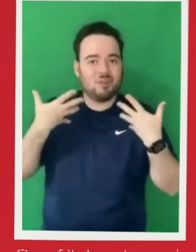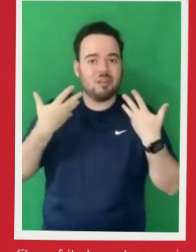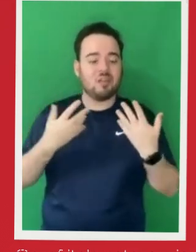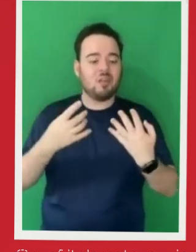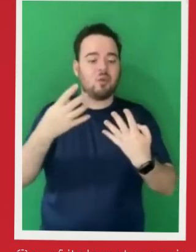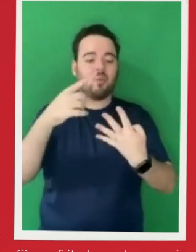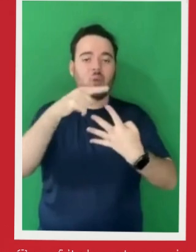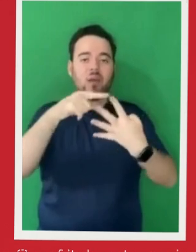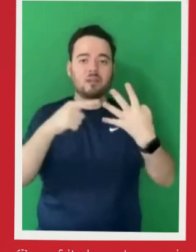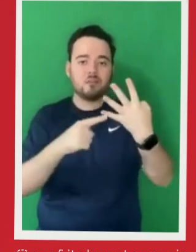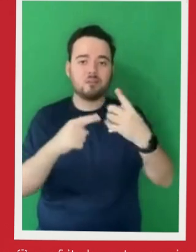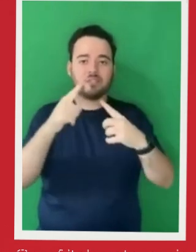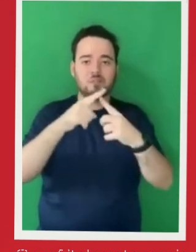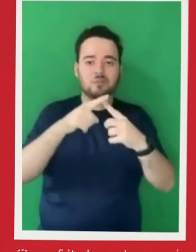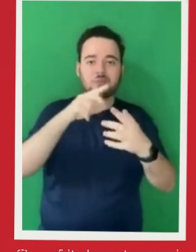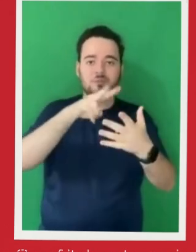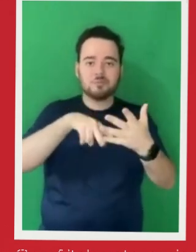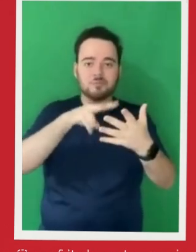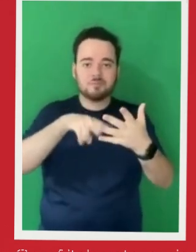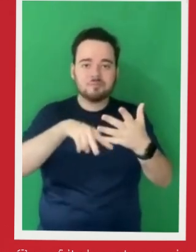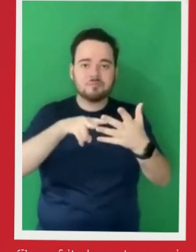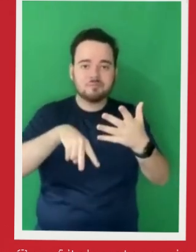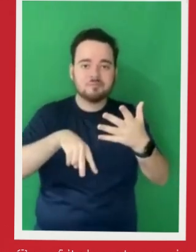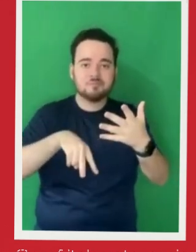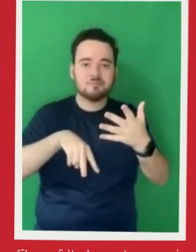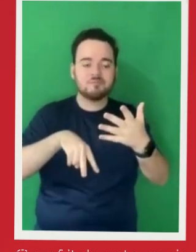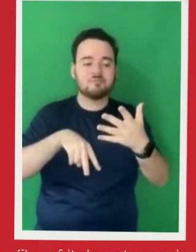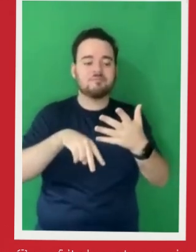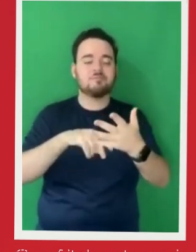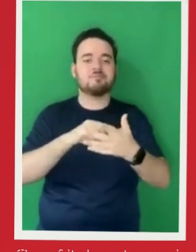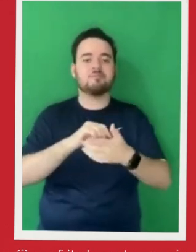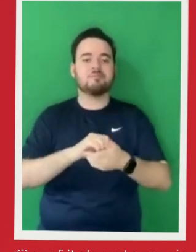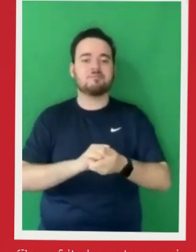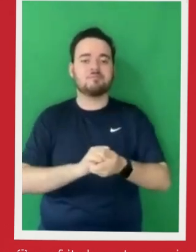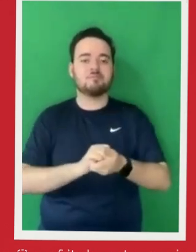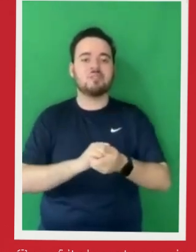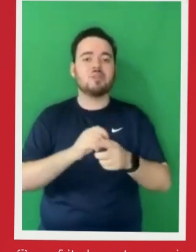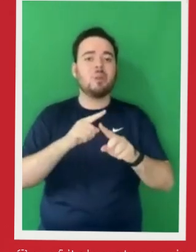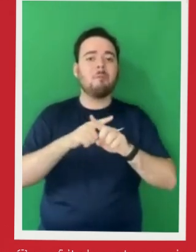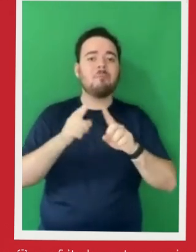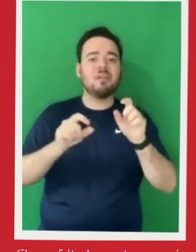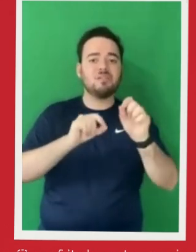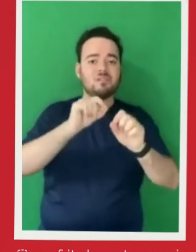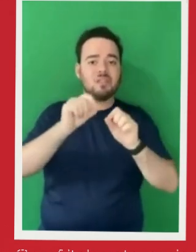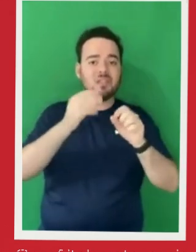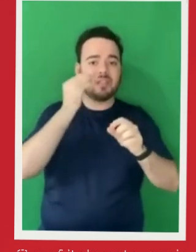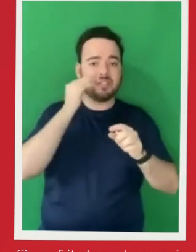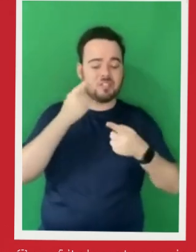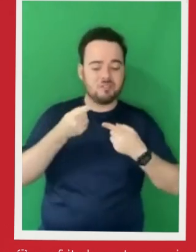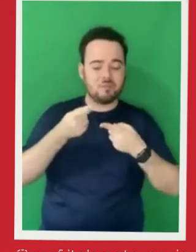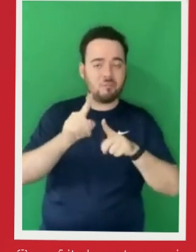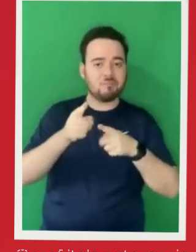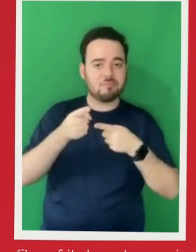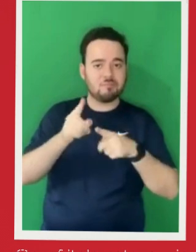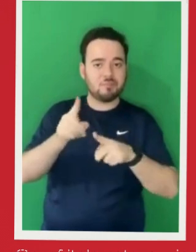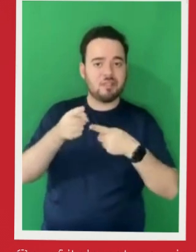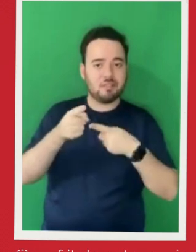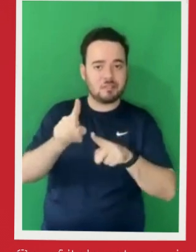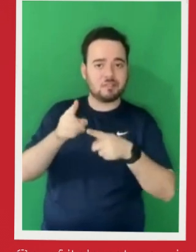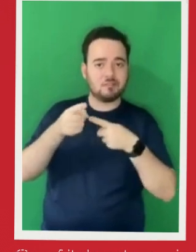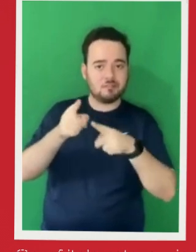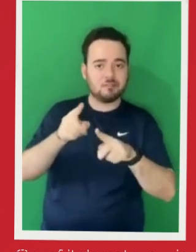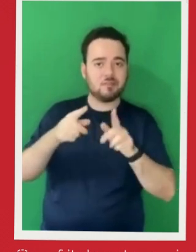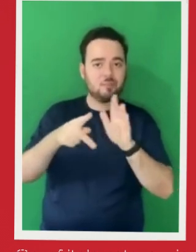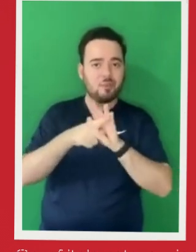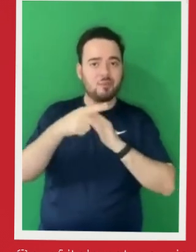4 tipos de leitora é que eles não são um ciclo evolutivo, né? Mas é uma tentativa de provocar você mesmo. Eu tô